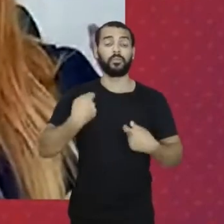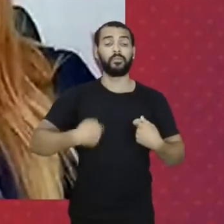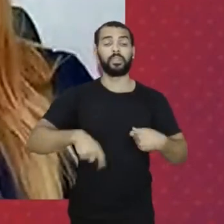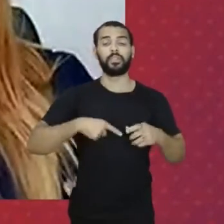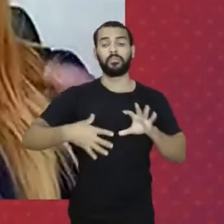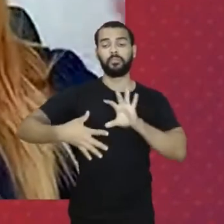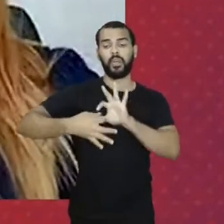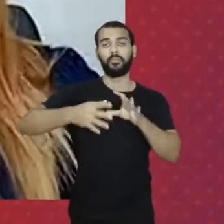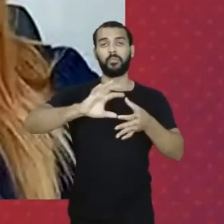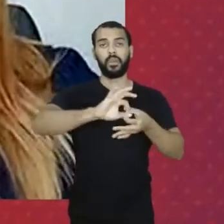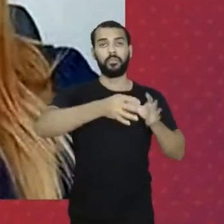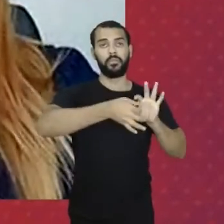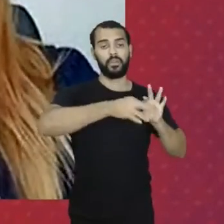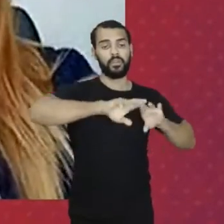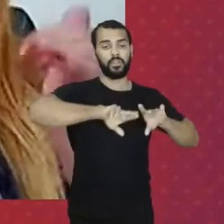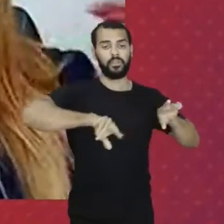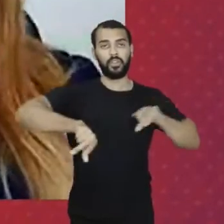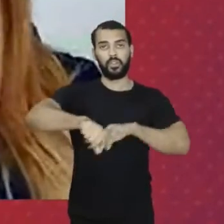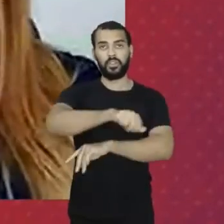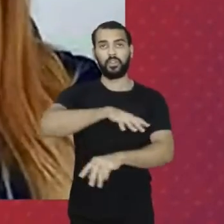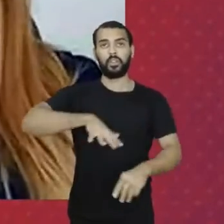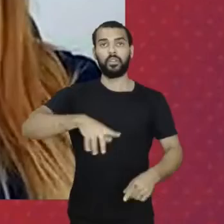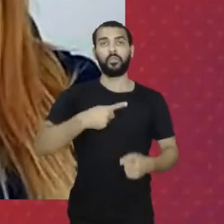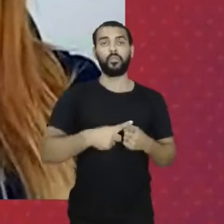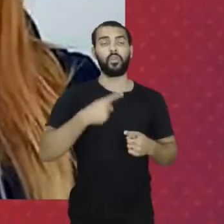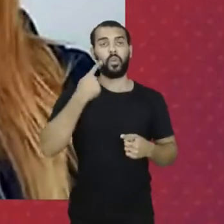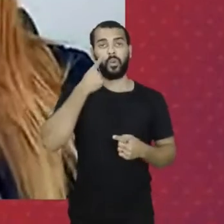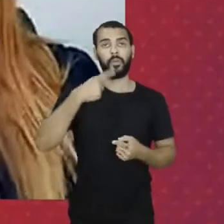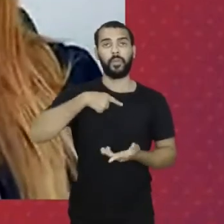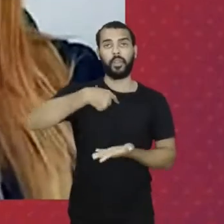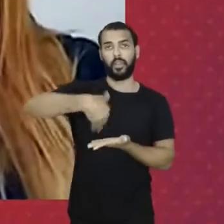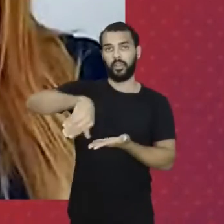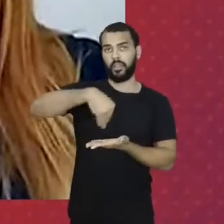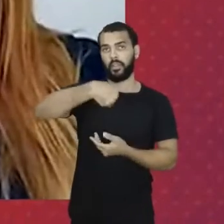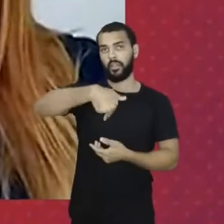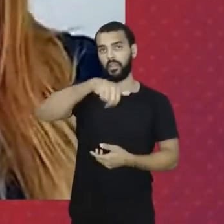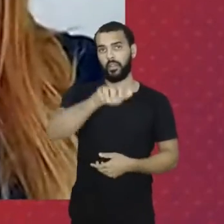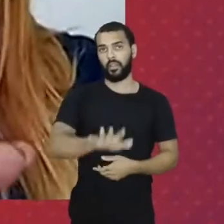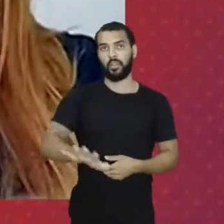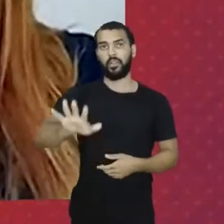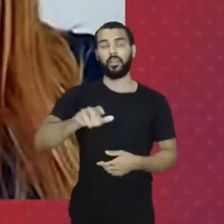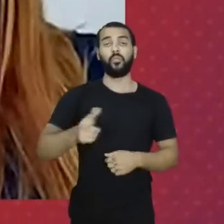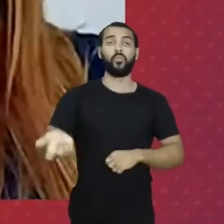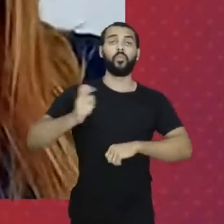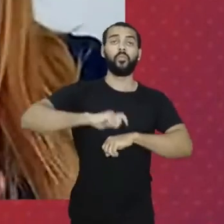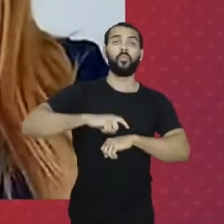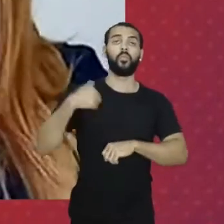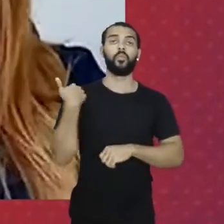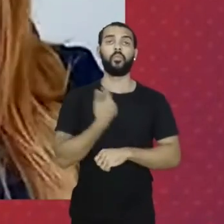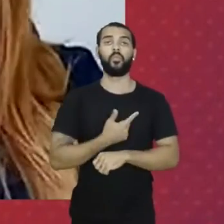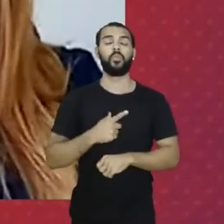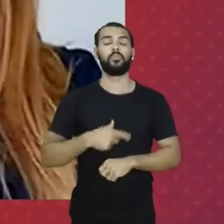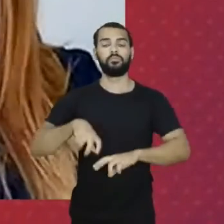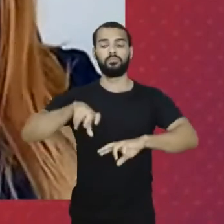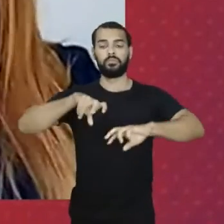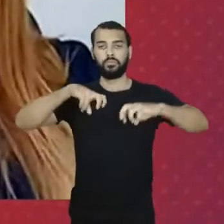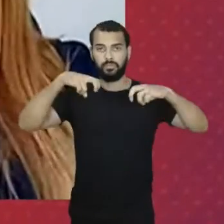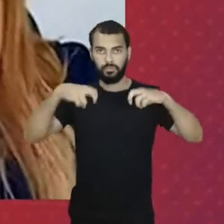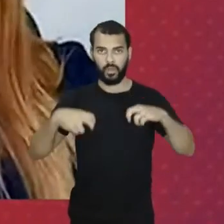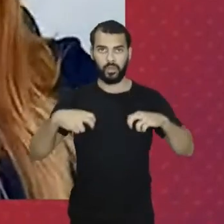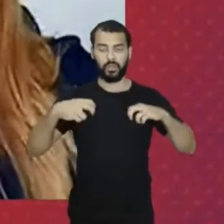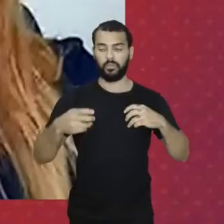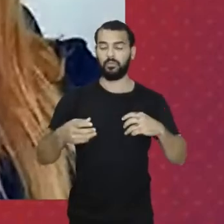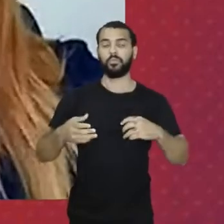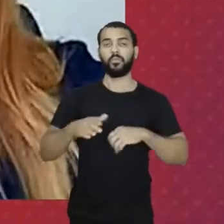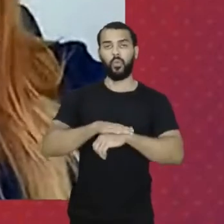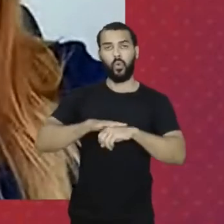interseccionalizada, quando a gente ganha uma Secretaria Nacional, no segundo escalão do governo, é o momento que a gente está chegando na mesa para conversar. A